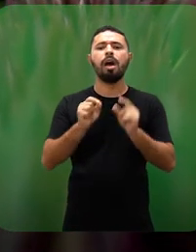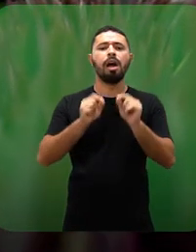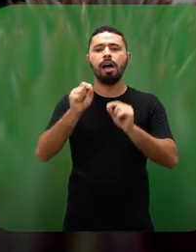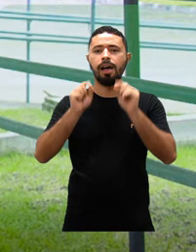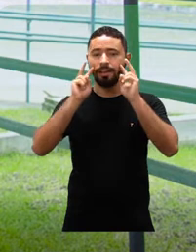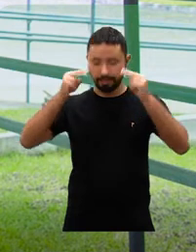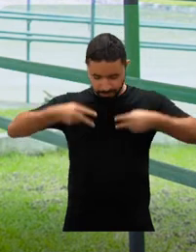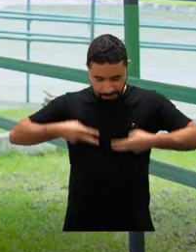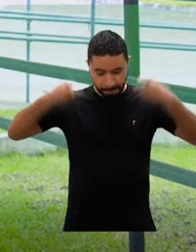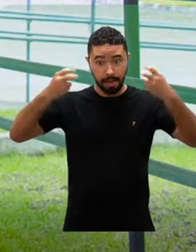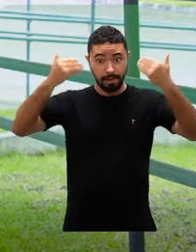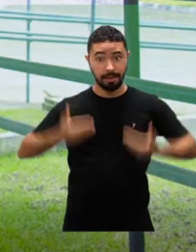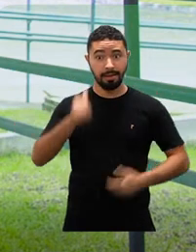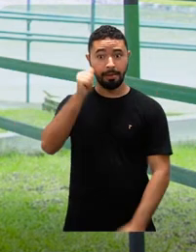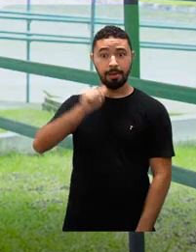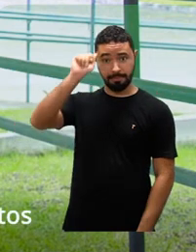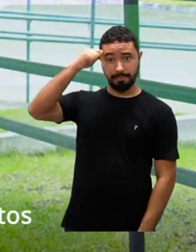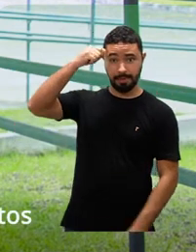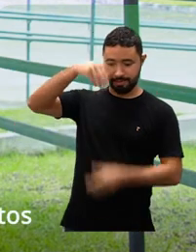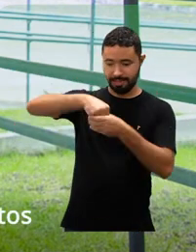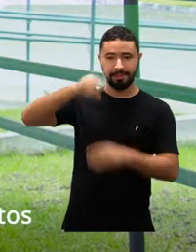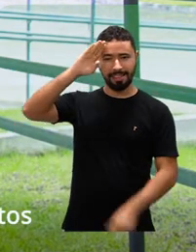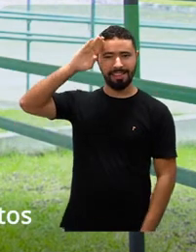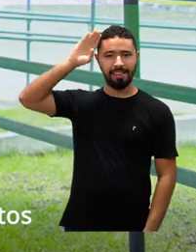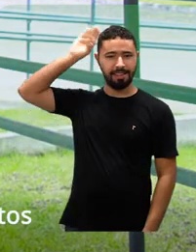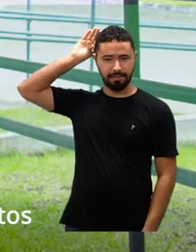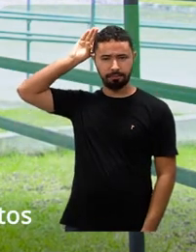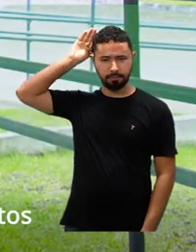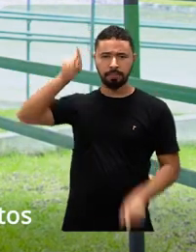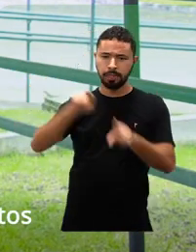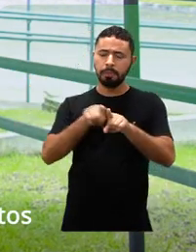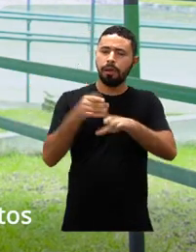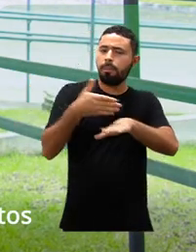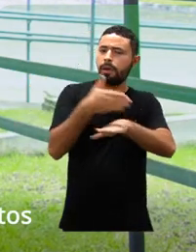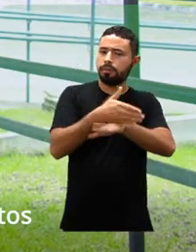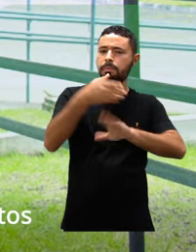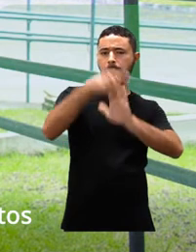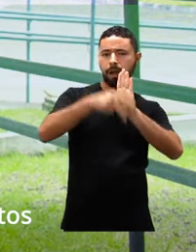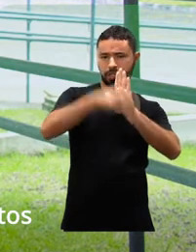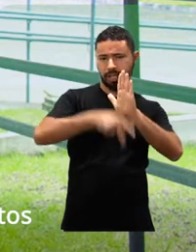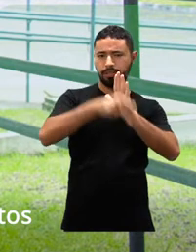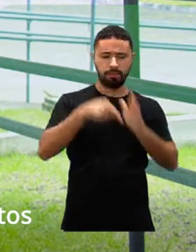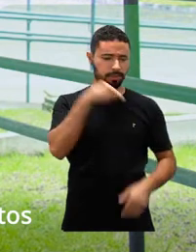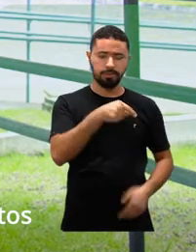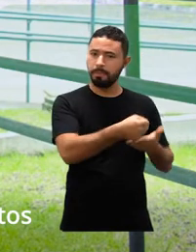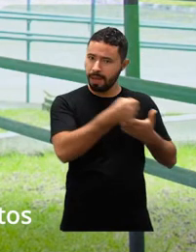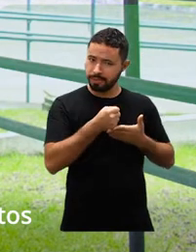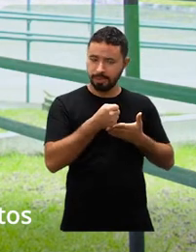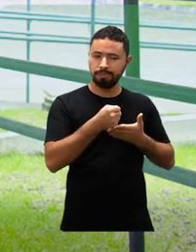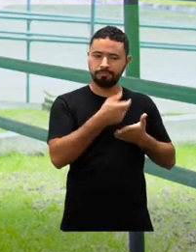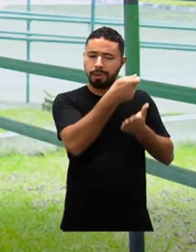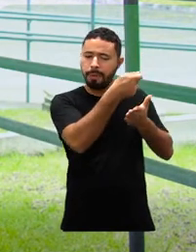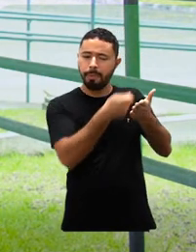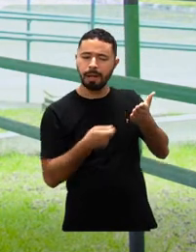consegui não só me reconhecer como uma mulher preta dentro da academia, como também desenvolver projetos,